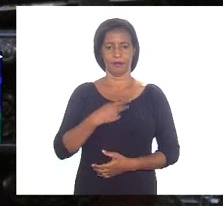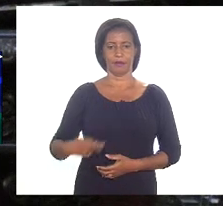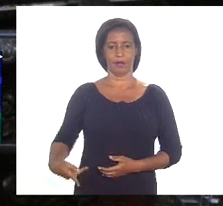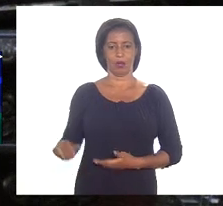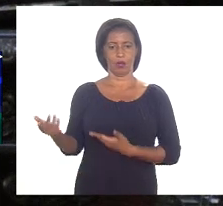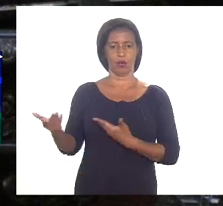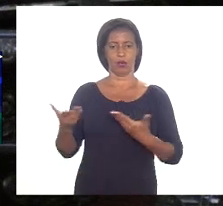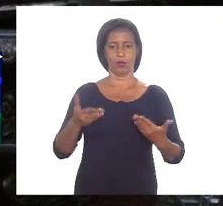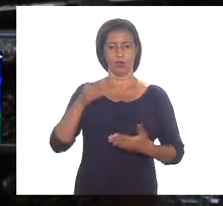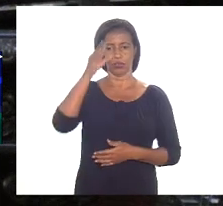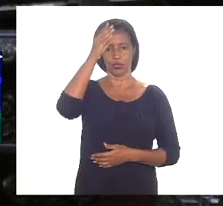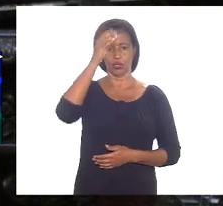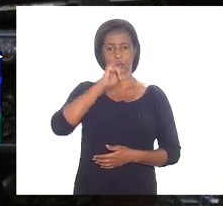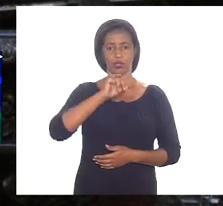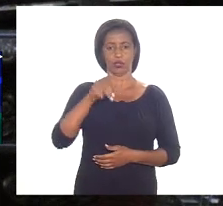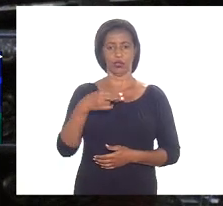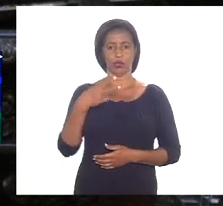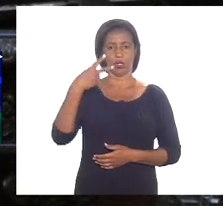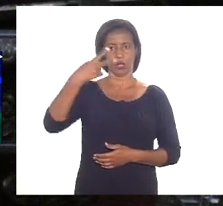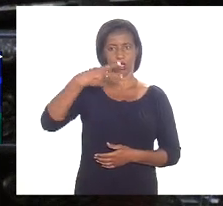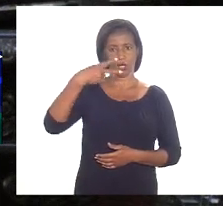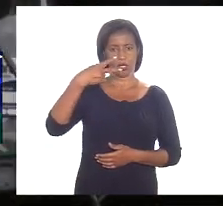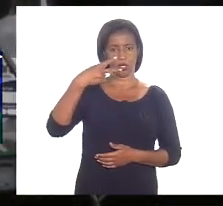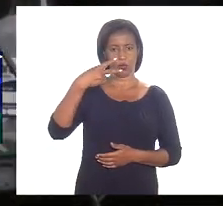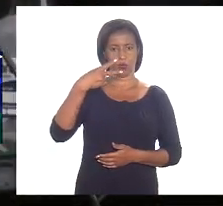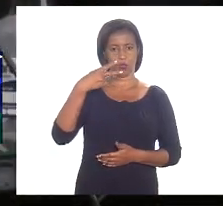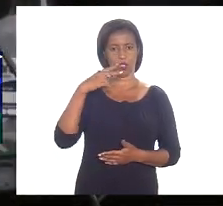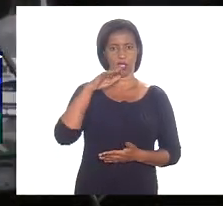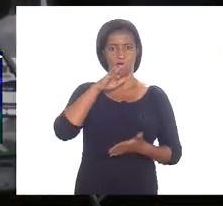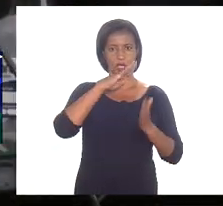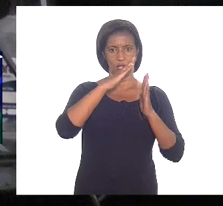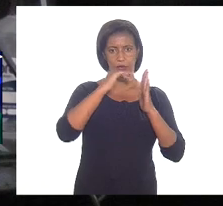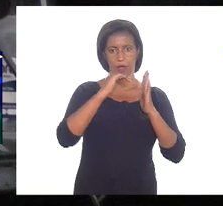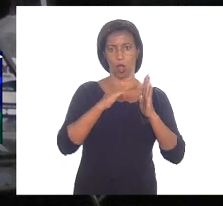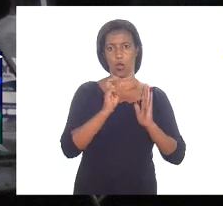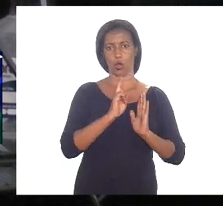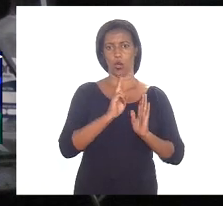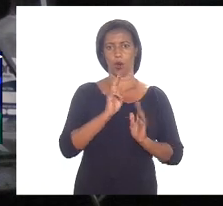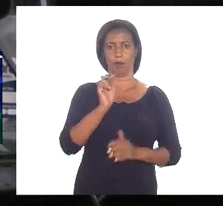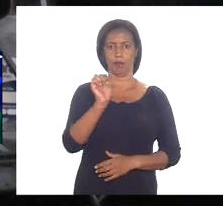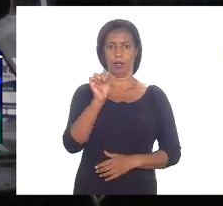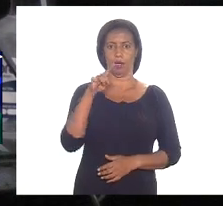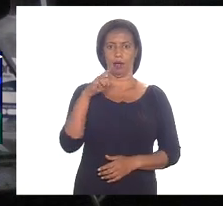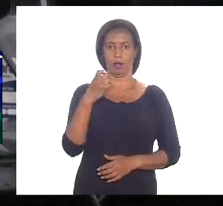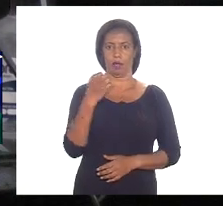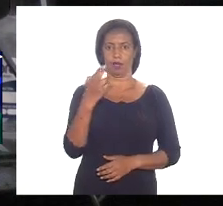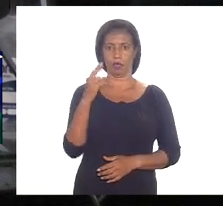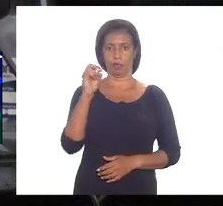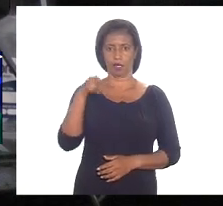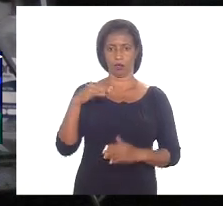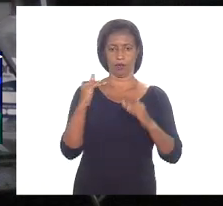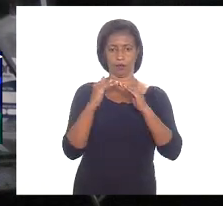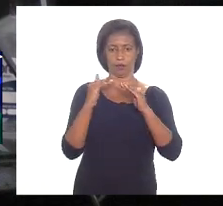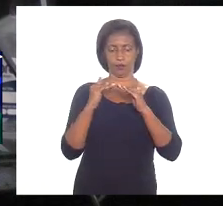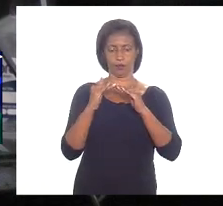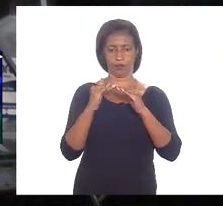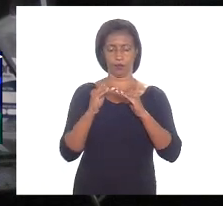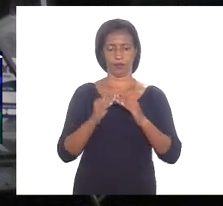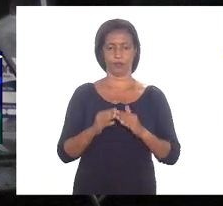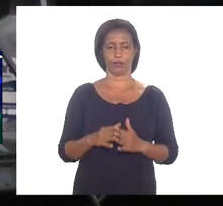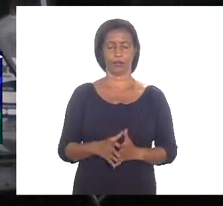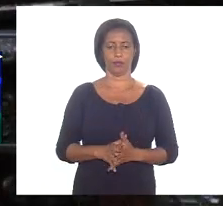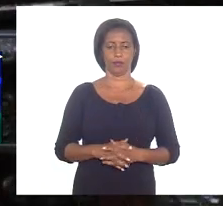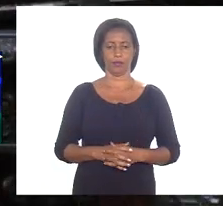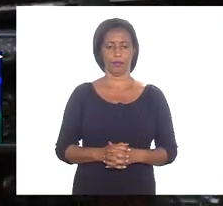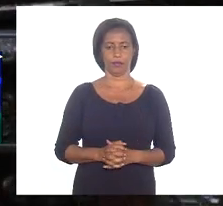tia Ju para proceder a segunda chamada segunda chamada Deputado ano essa Alexandre favorável no grupo